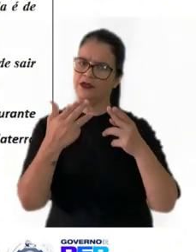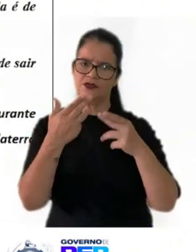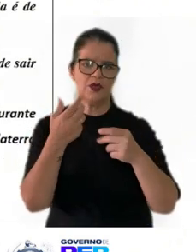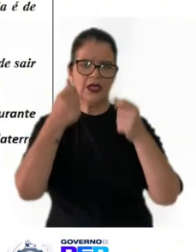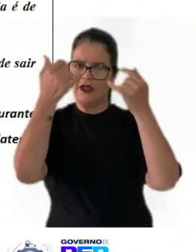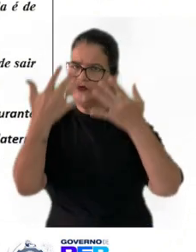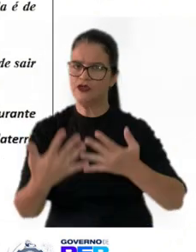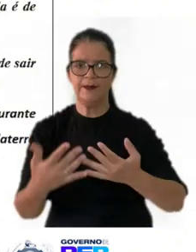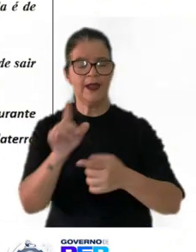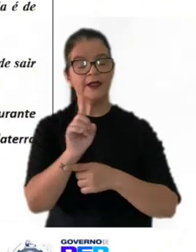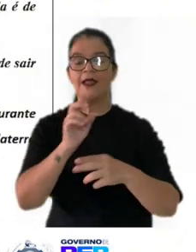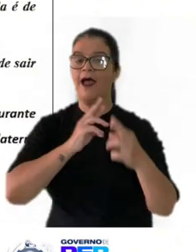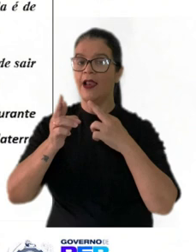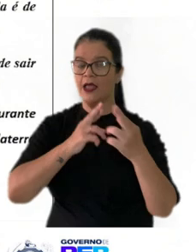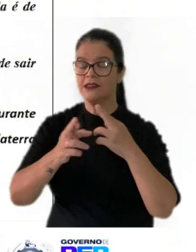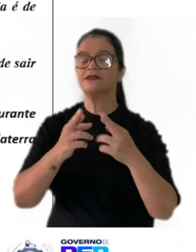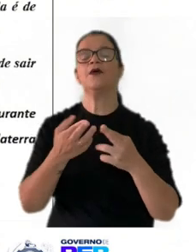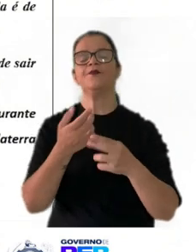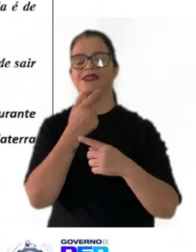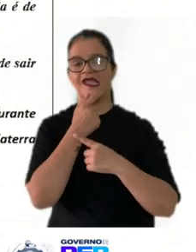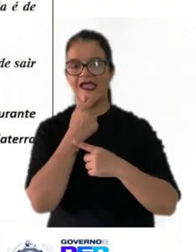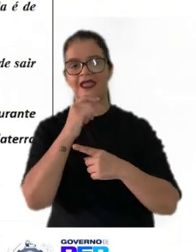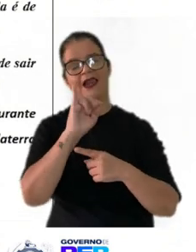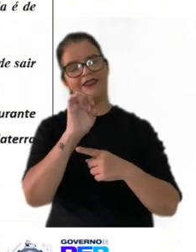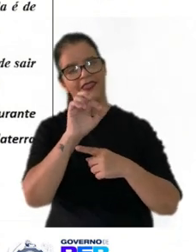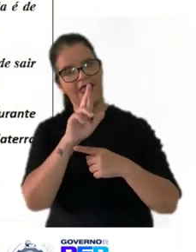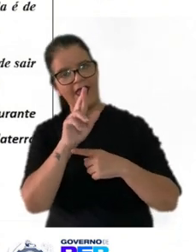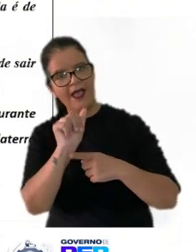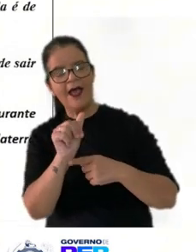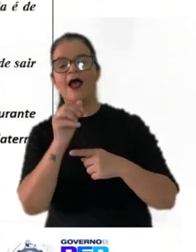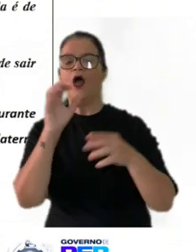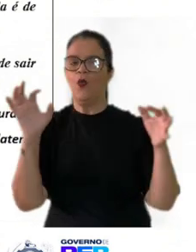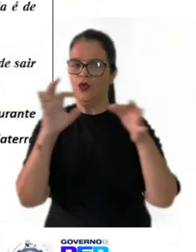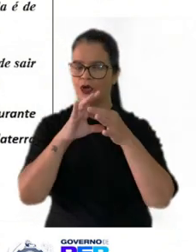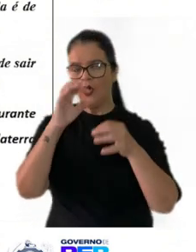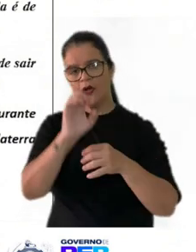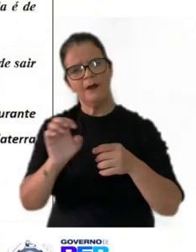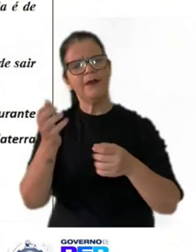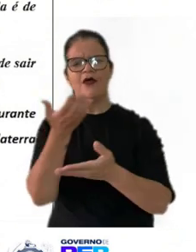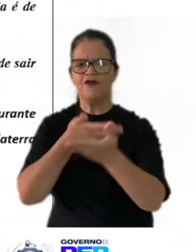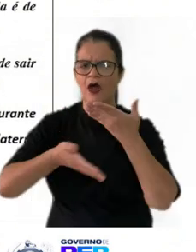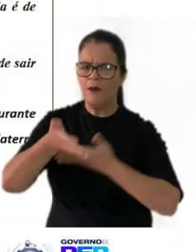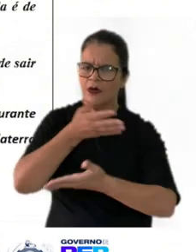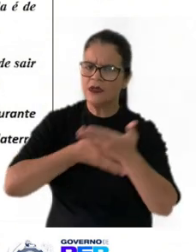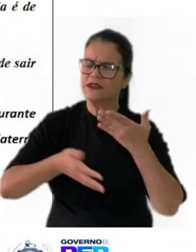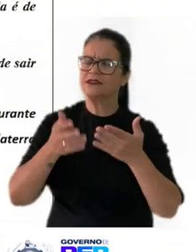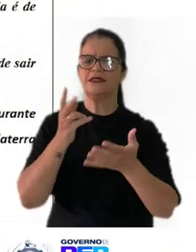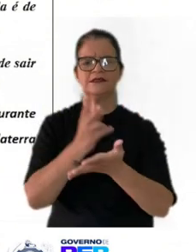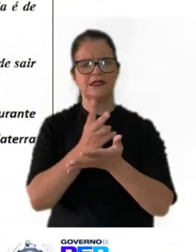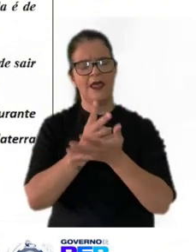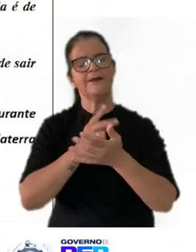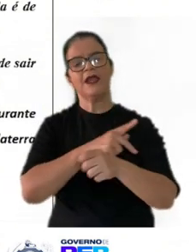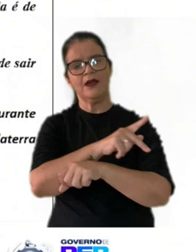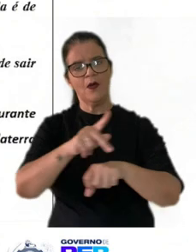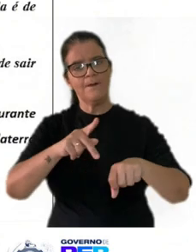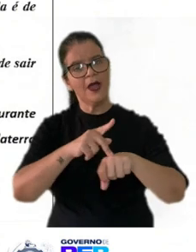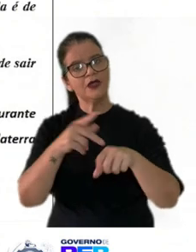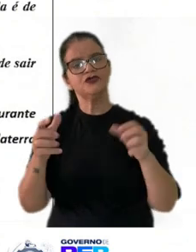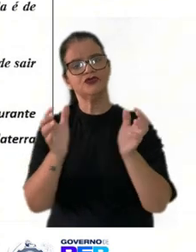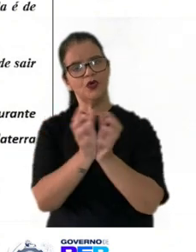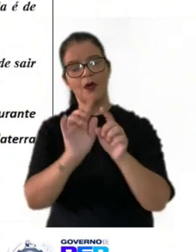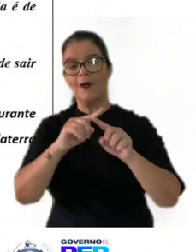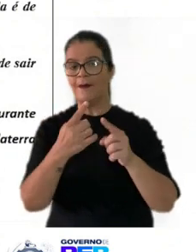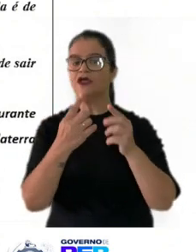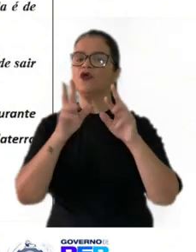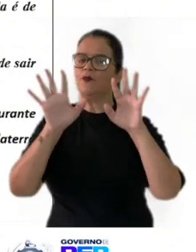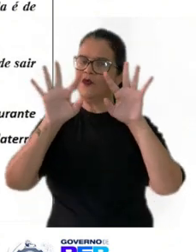entre Inglaterra e a União Europeia aconteceu de forma harmoniosa durante toda a presença do país no grupo porém por finalização da União Europeia